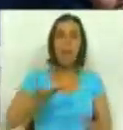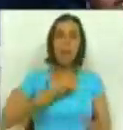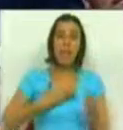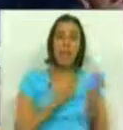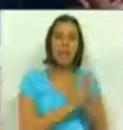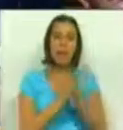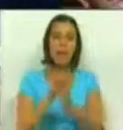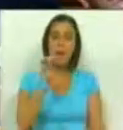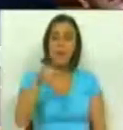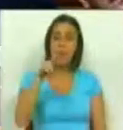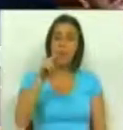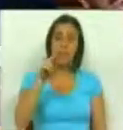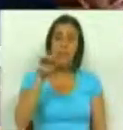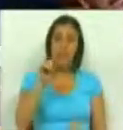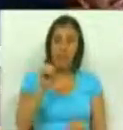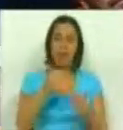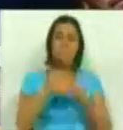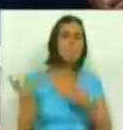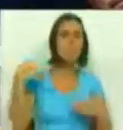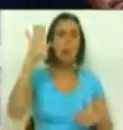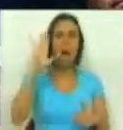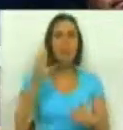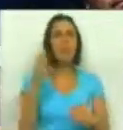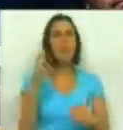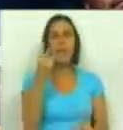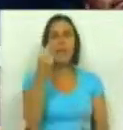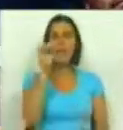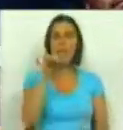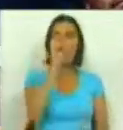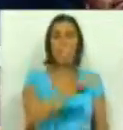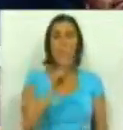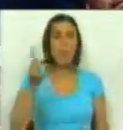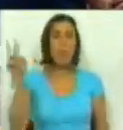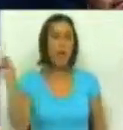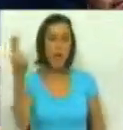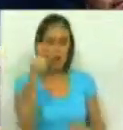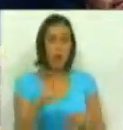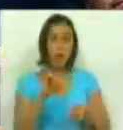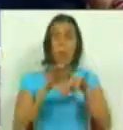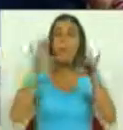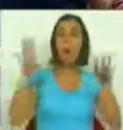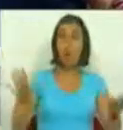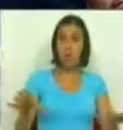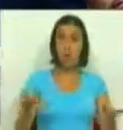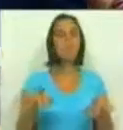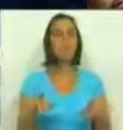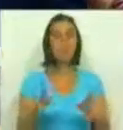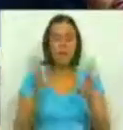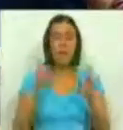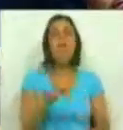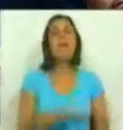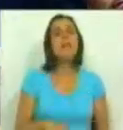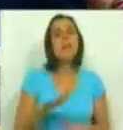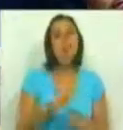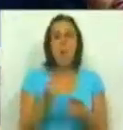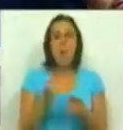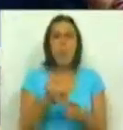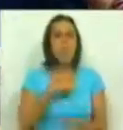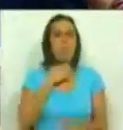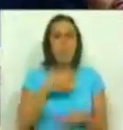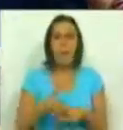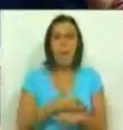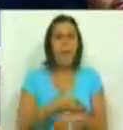dívida acumulada do SNS ascendia a mais de 3 mil milhões de euros. Os hospitais chegaram a uma situação de